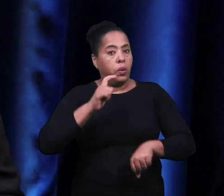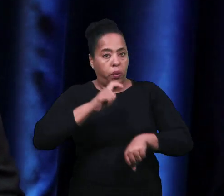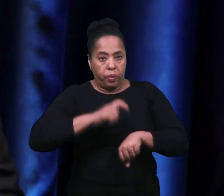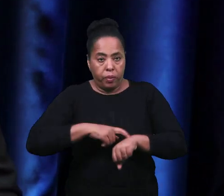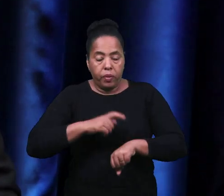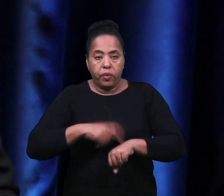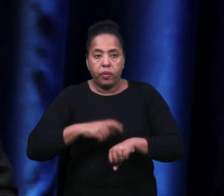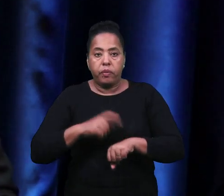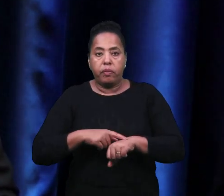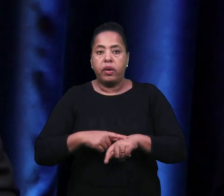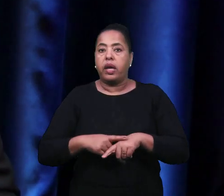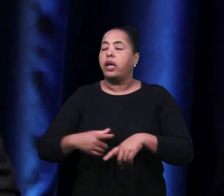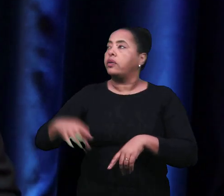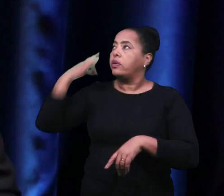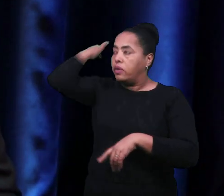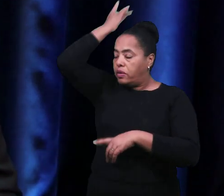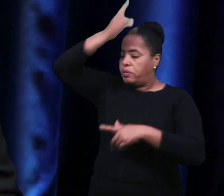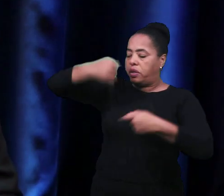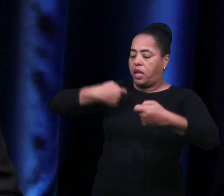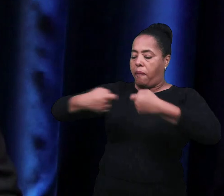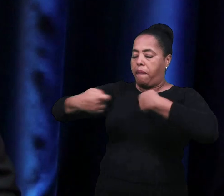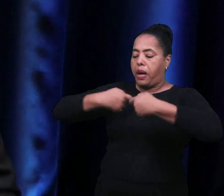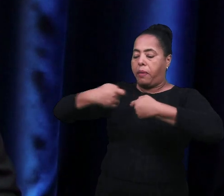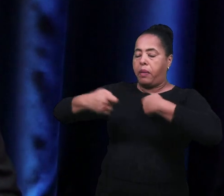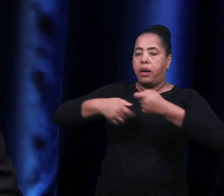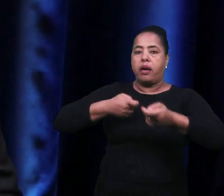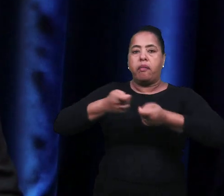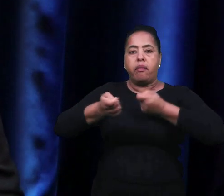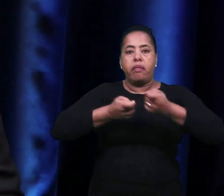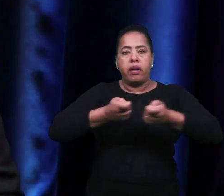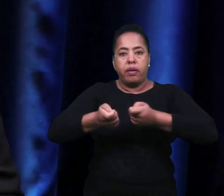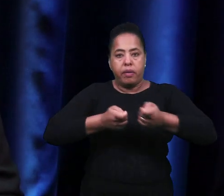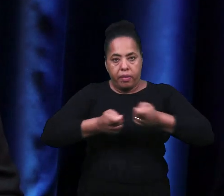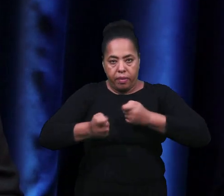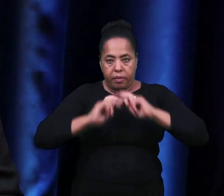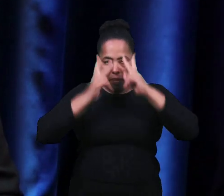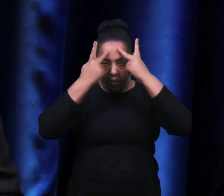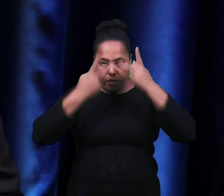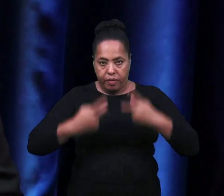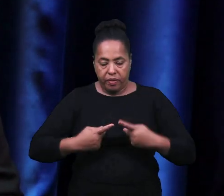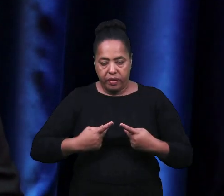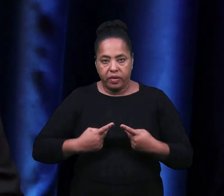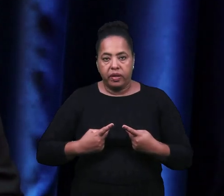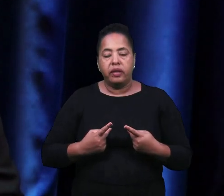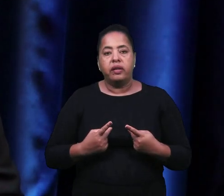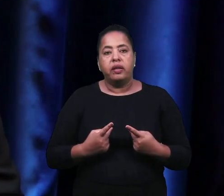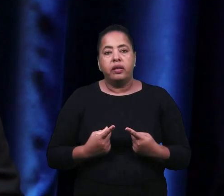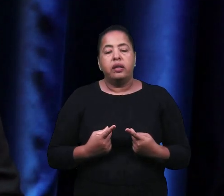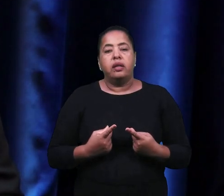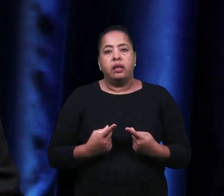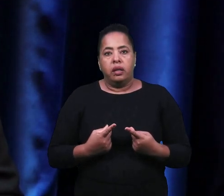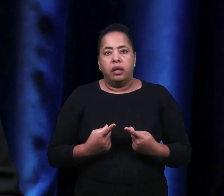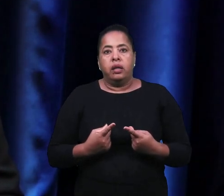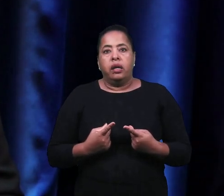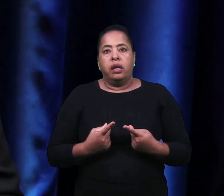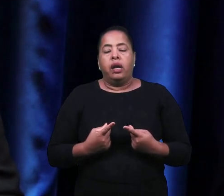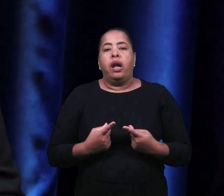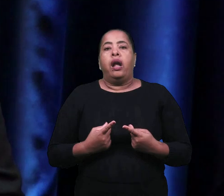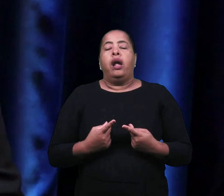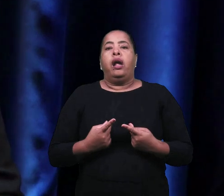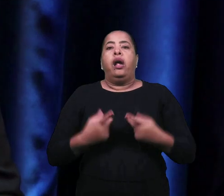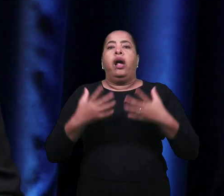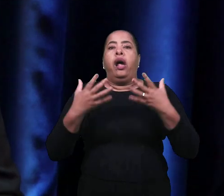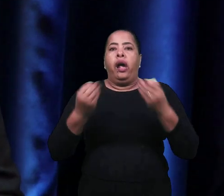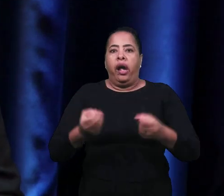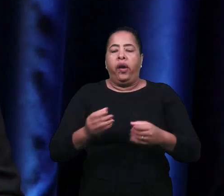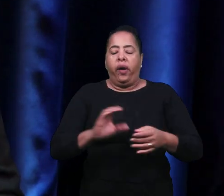passa a ser governado pelo Espírito Santo. Dirigido pelo Espírito Santo, é como o centurião, né? Ele